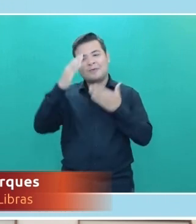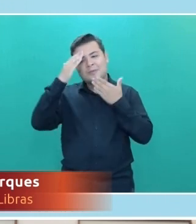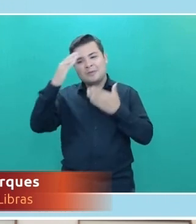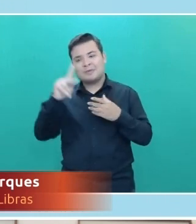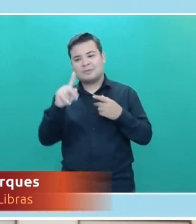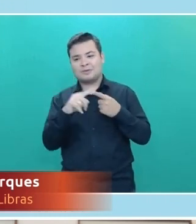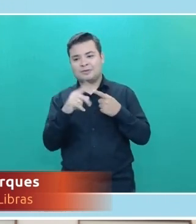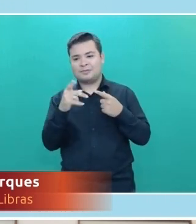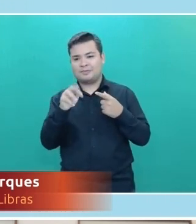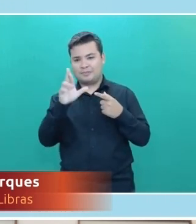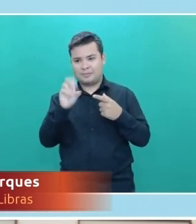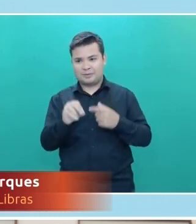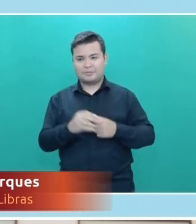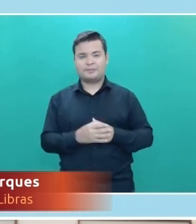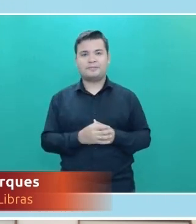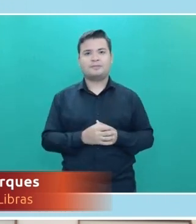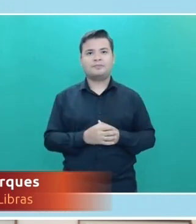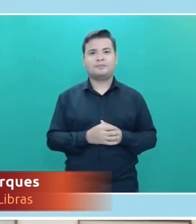Pedro.